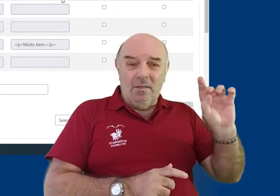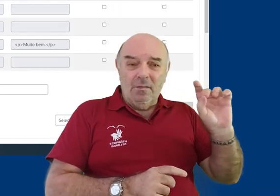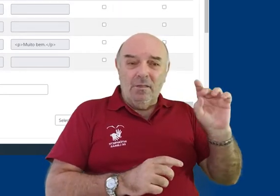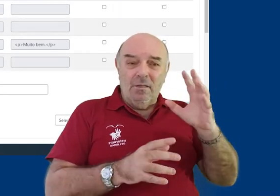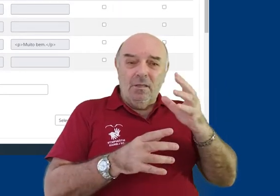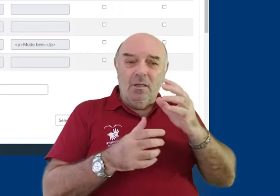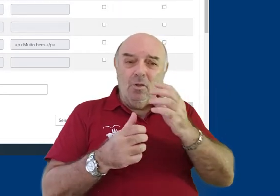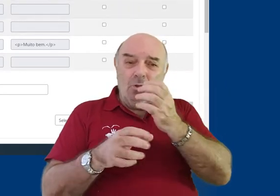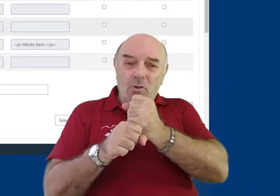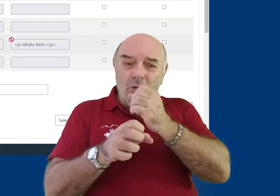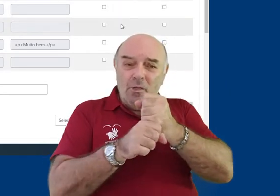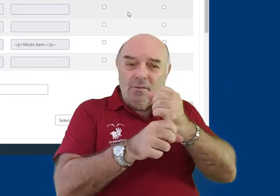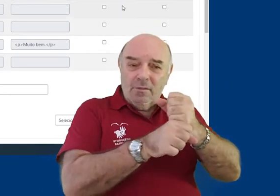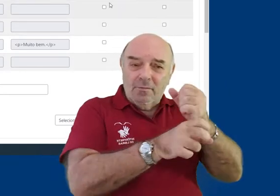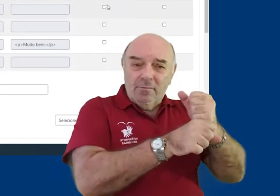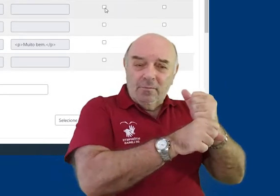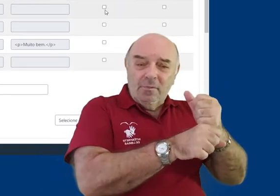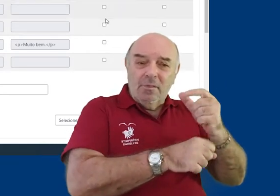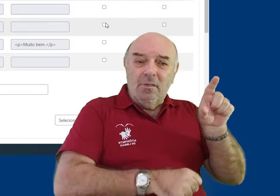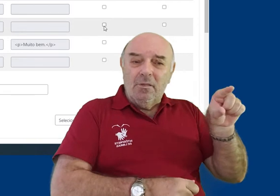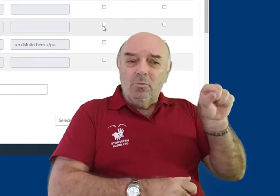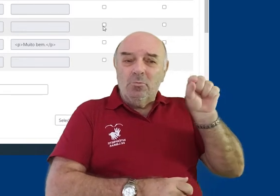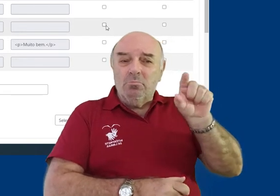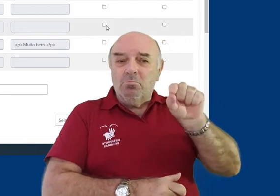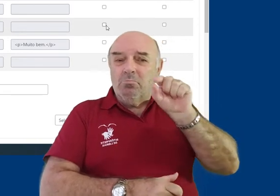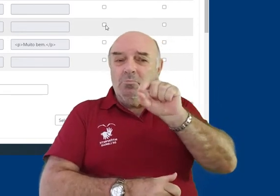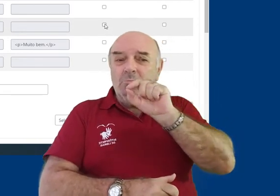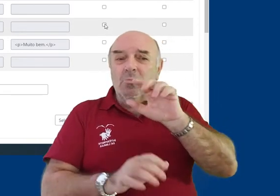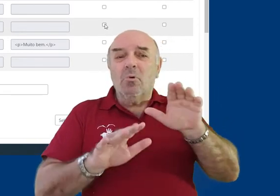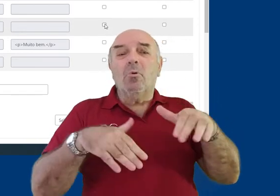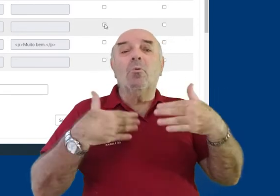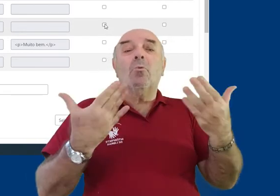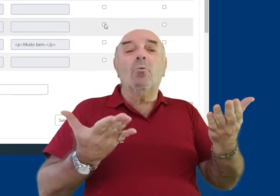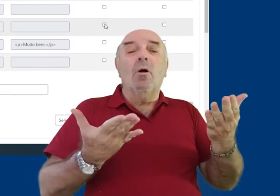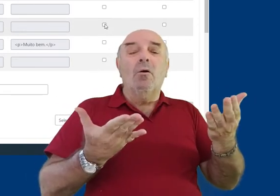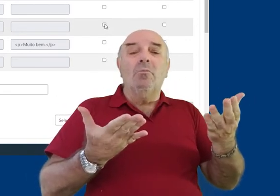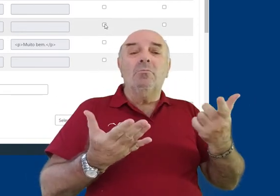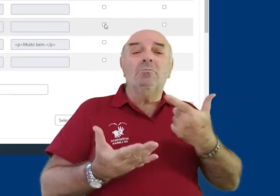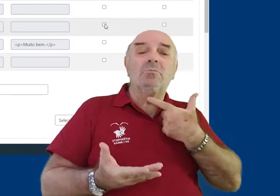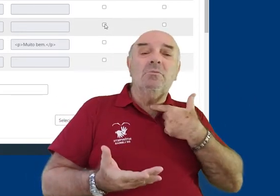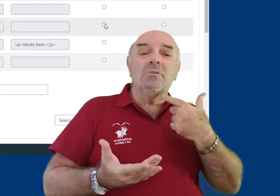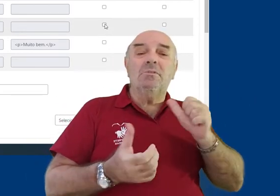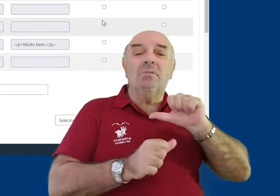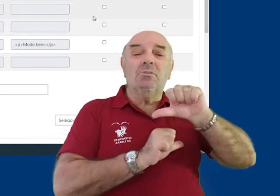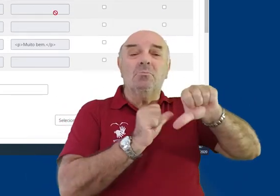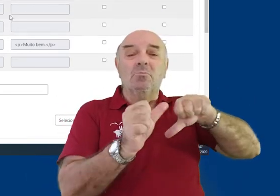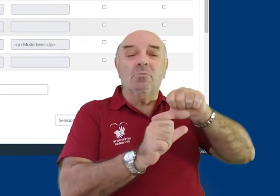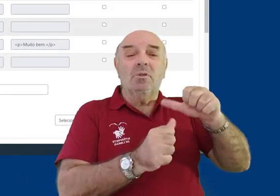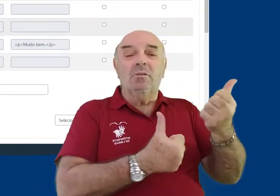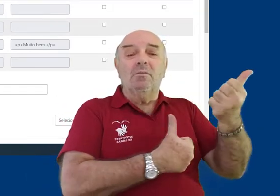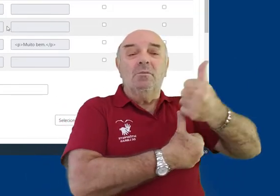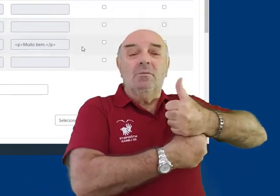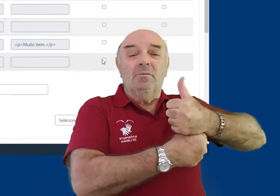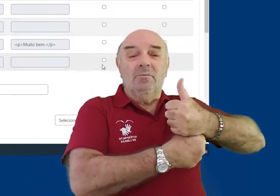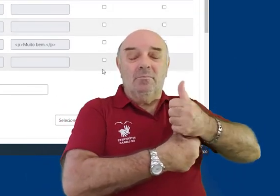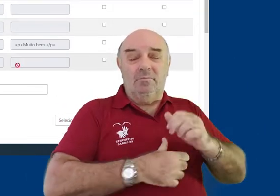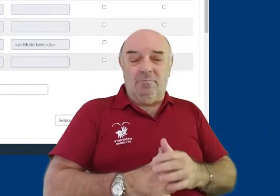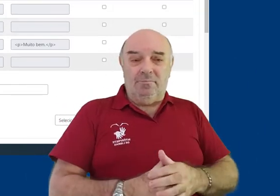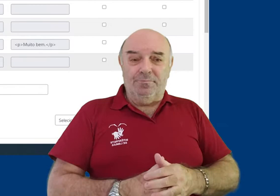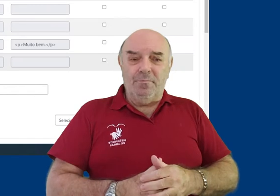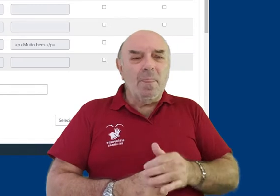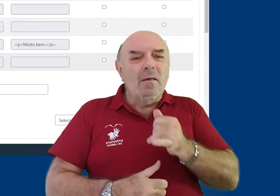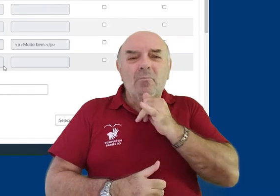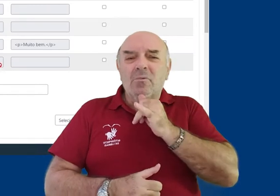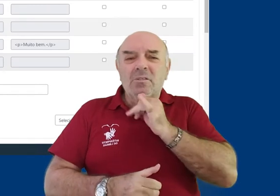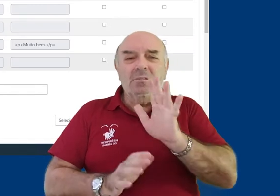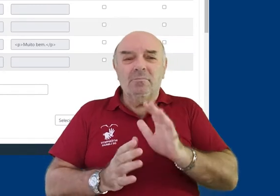nota, podemos escolher qual deles gostaríamos de sobrepor. Por exemplo,